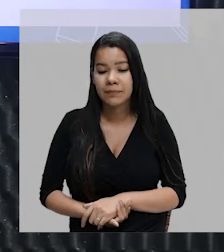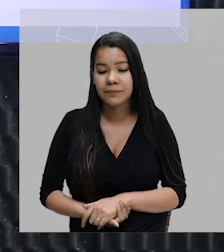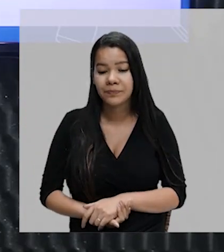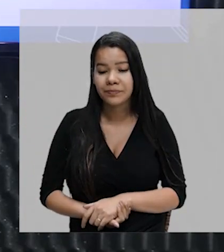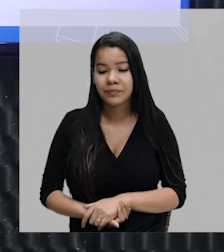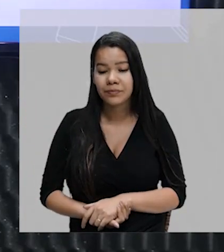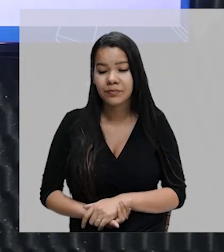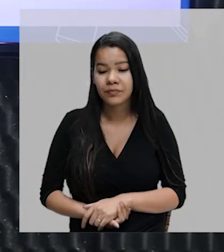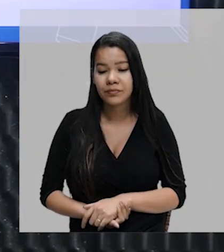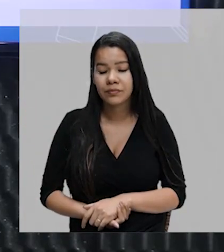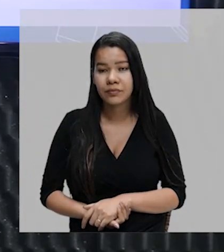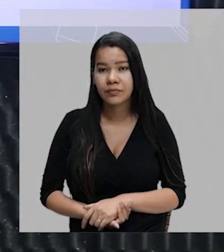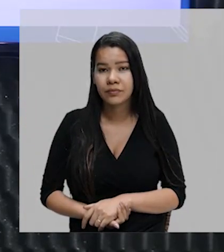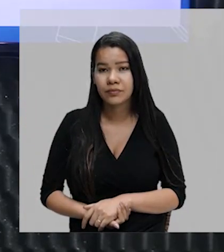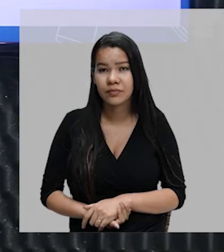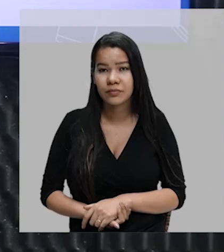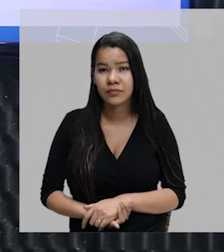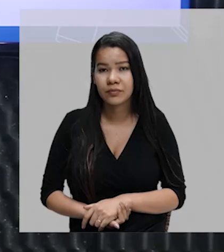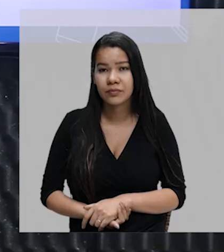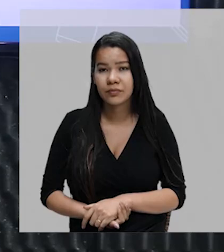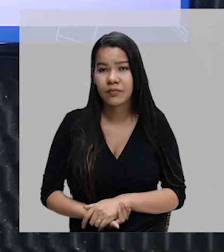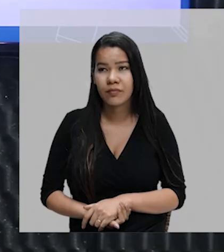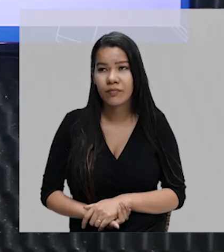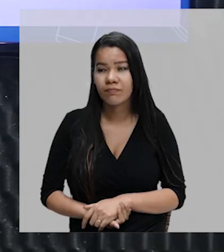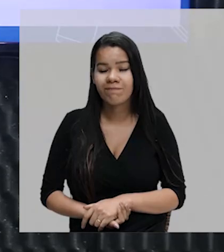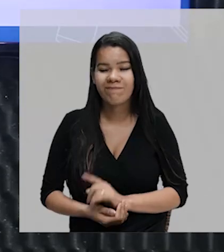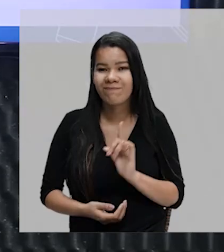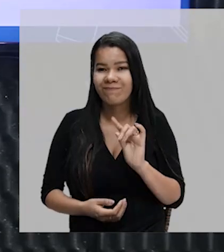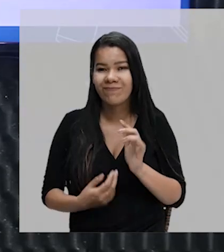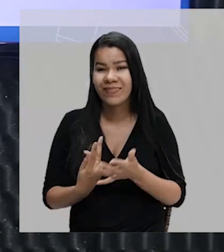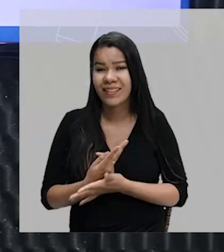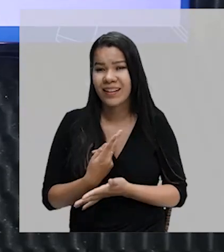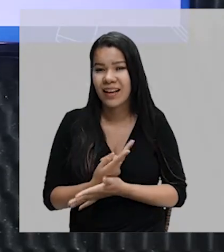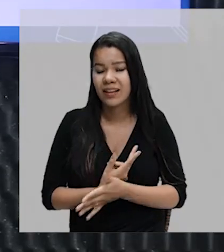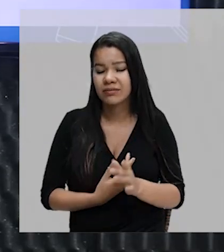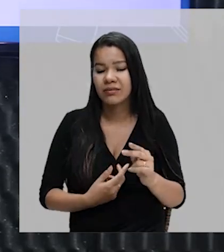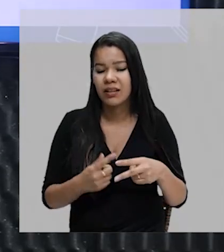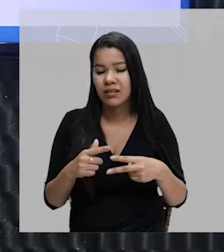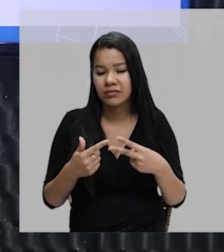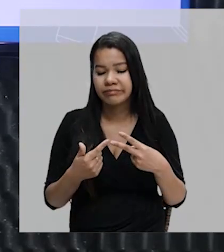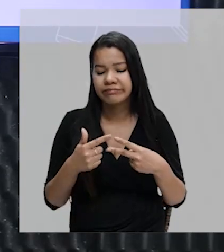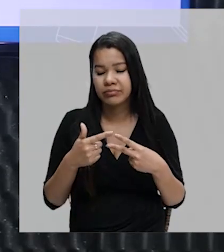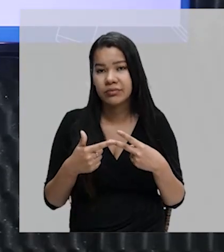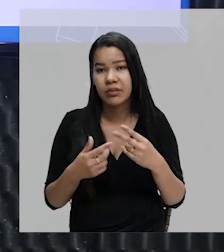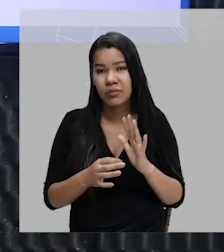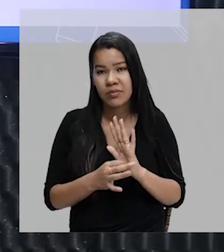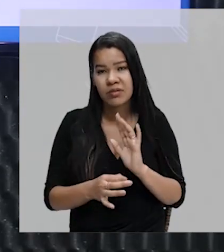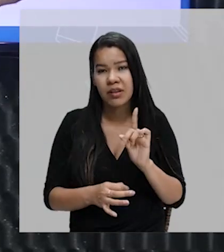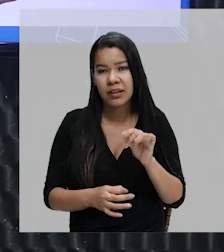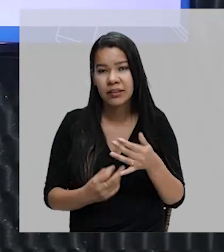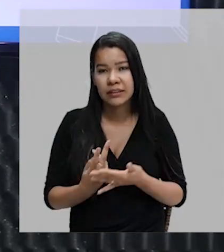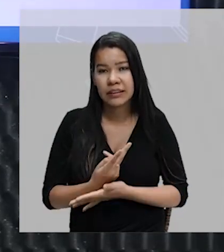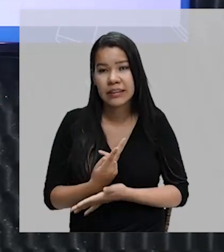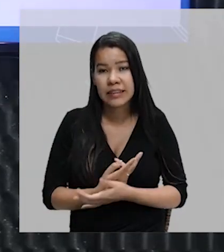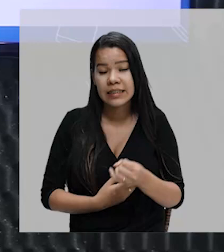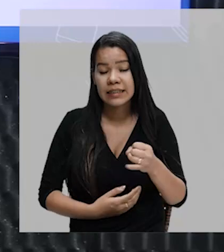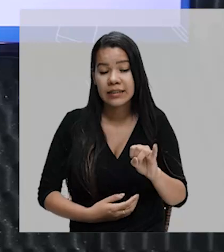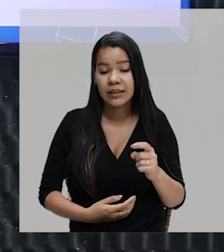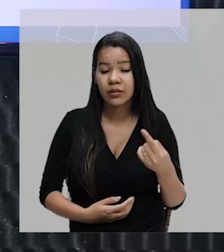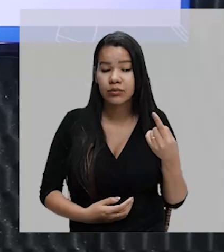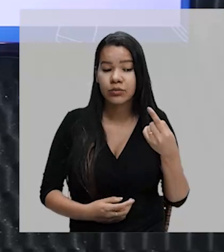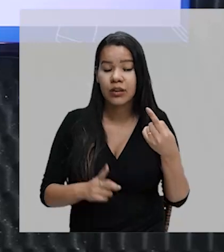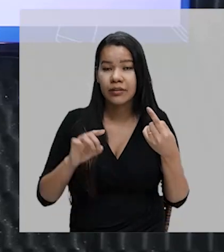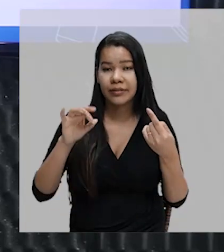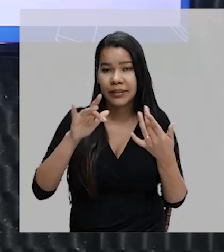será induzida no condutor de forma que eles irão se atrair. Não. É até o contrário, né? Se a 1 é verdadeiro, se a 1